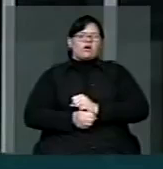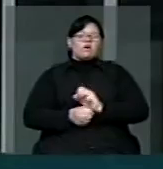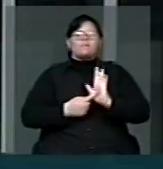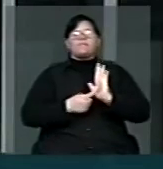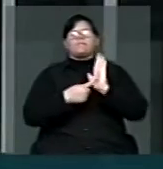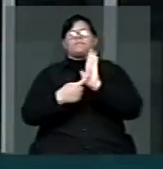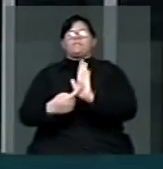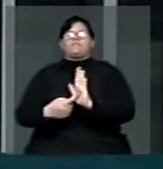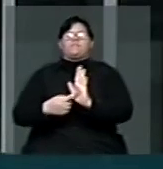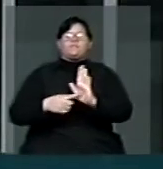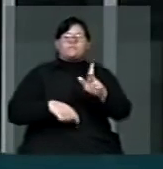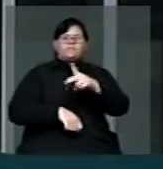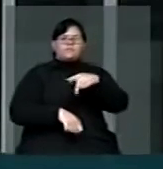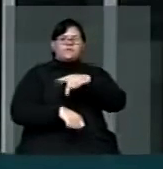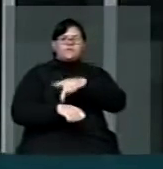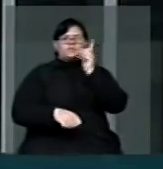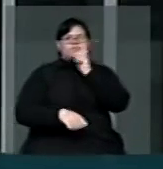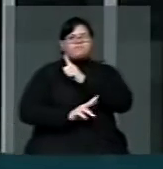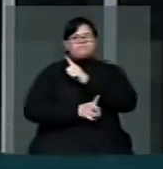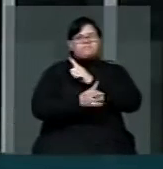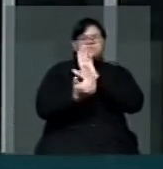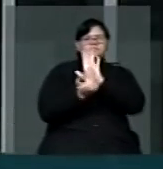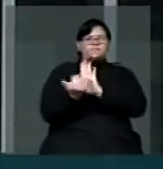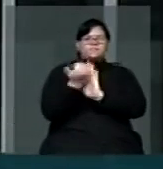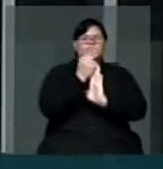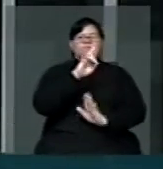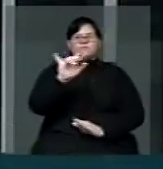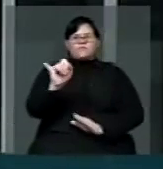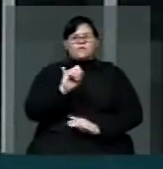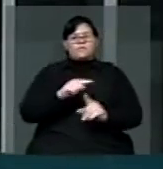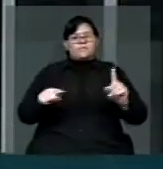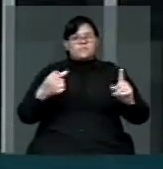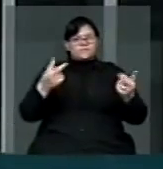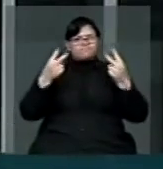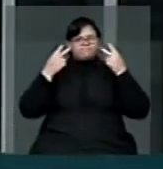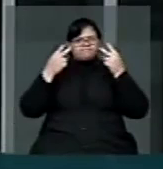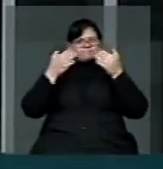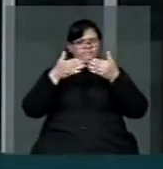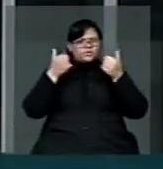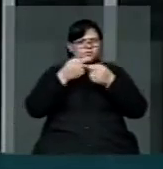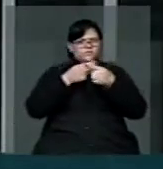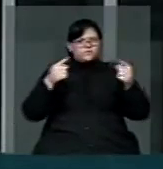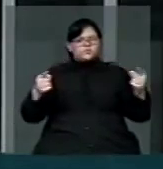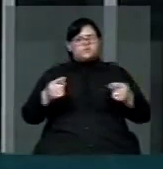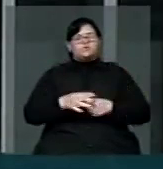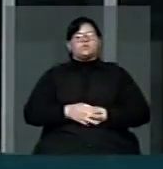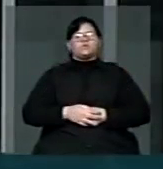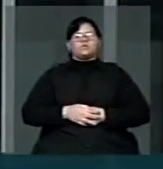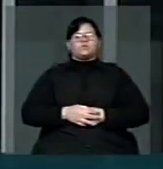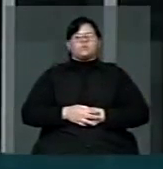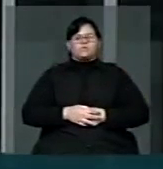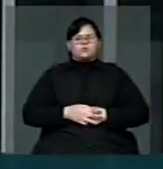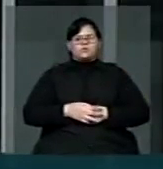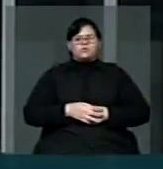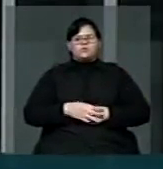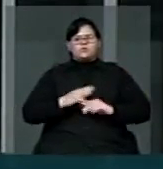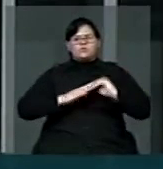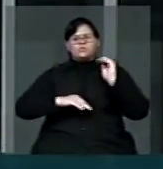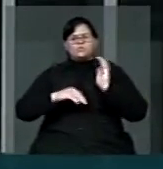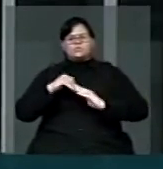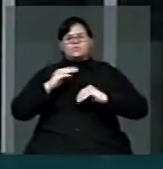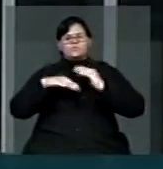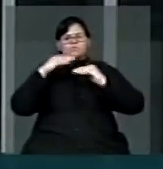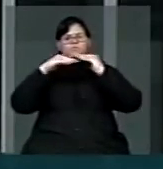país caminha no rumo certo. Chamo a atenção dos que me ouvem para o Atlas do Desenvolvimento Humano no Brasil